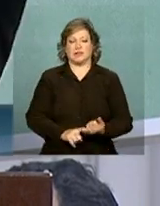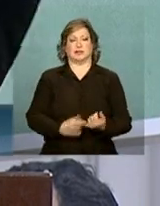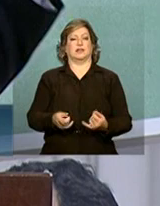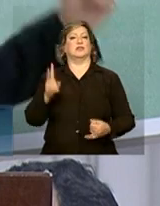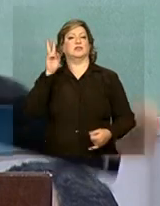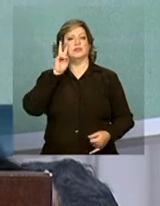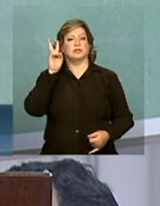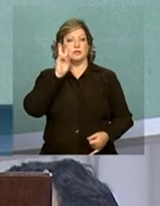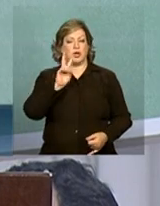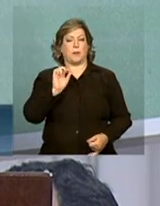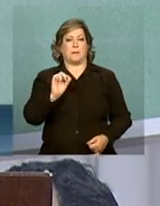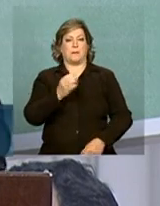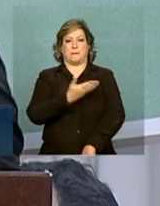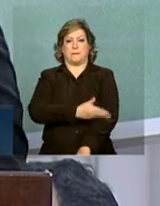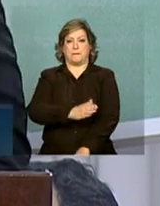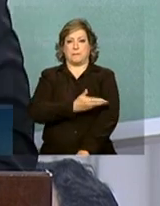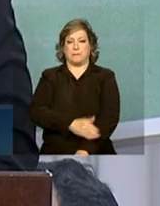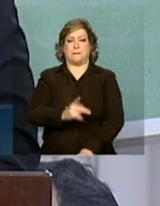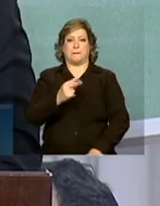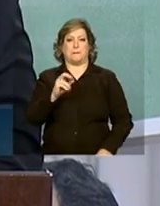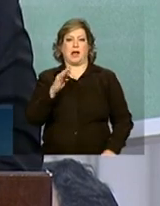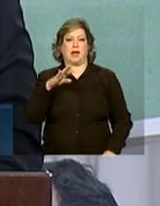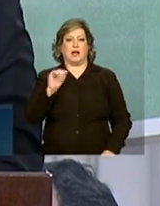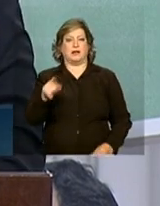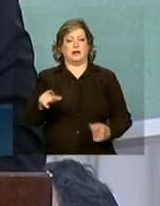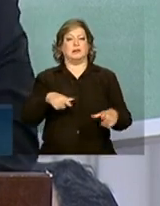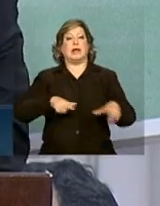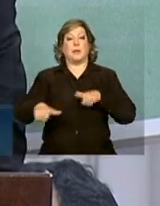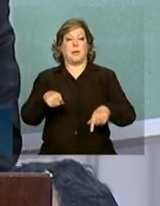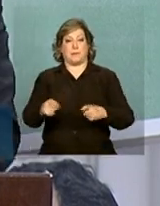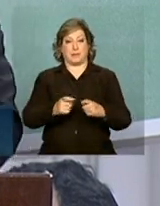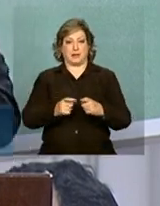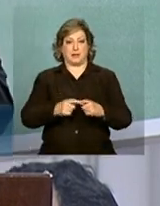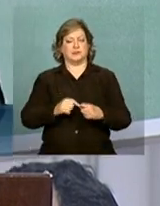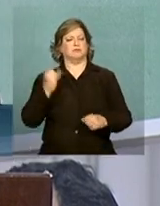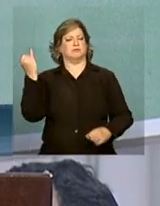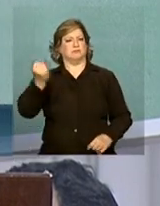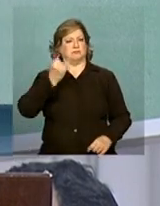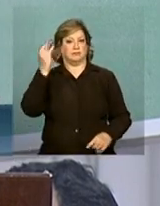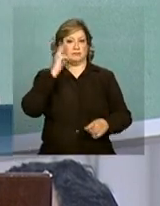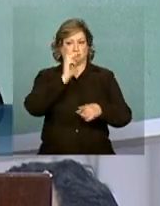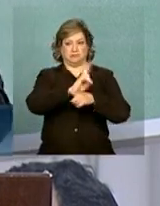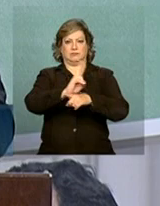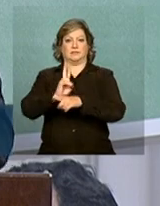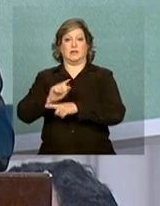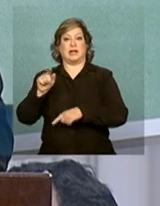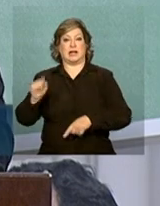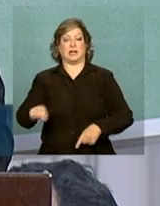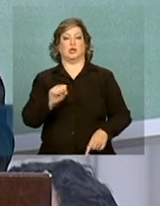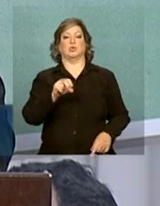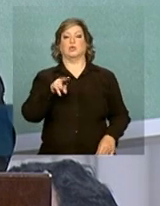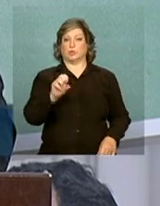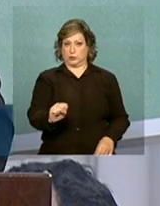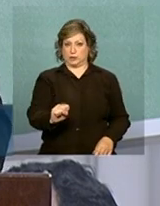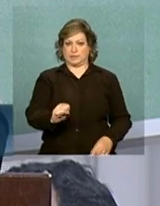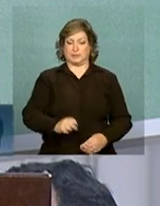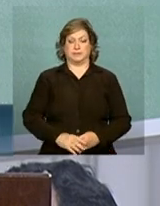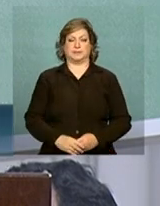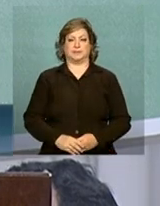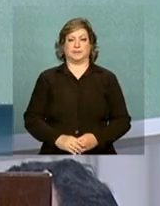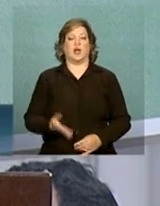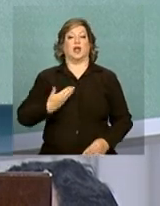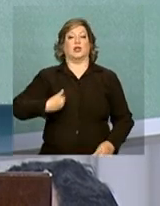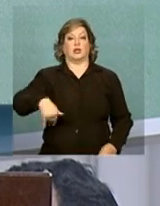relação à prática da medicina, nada melhor do que isso para o Sistema Único de Saúde.